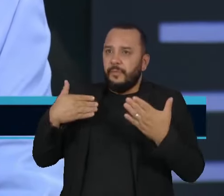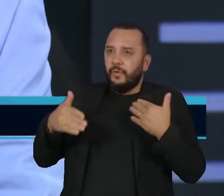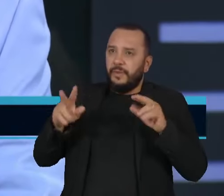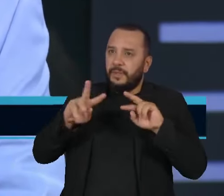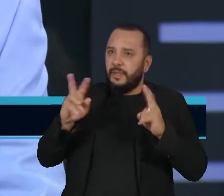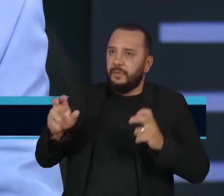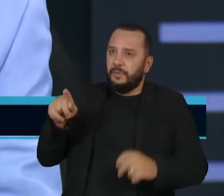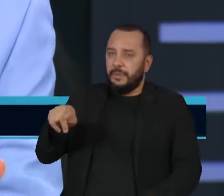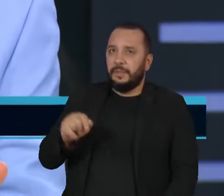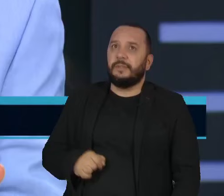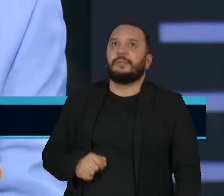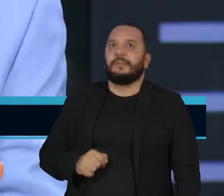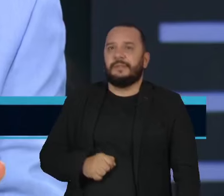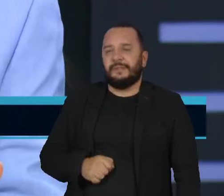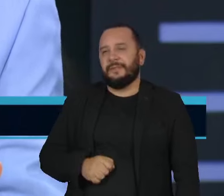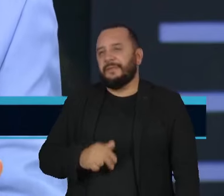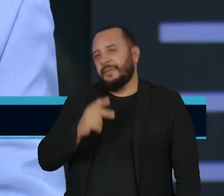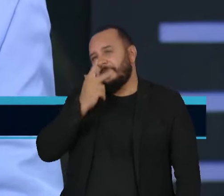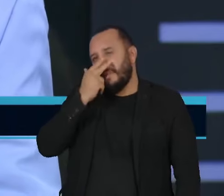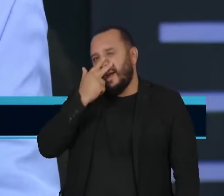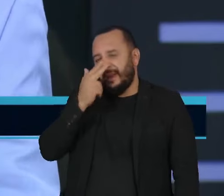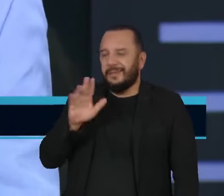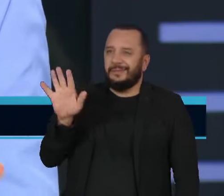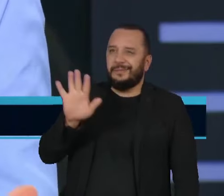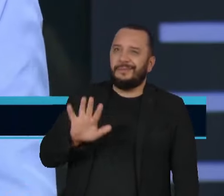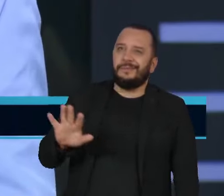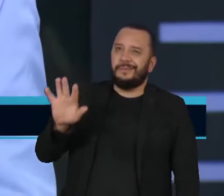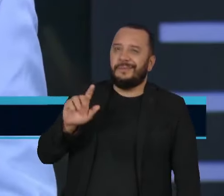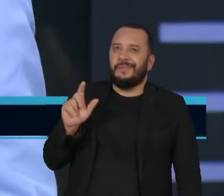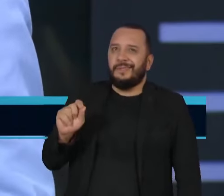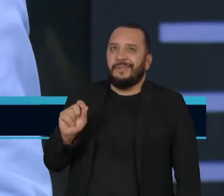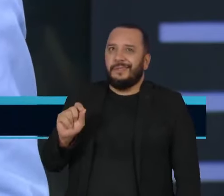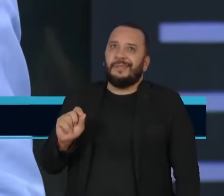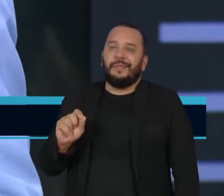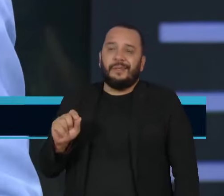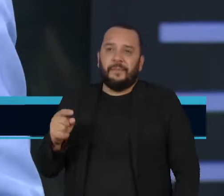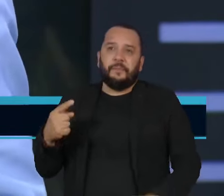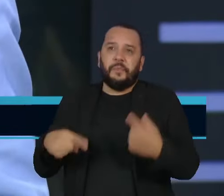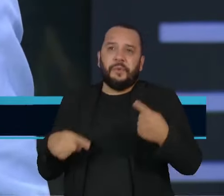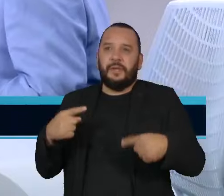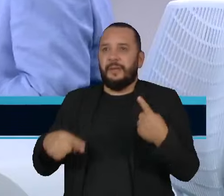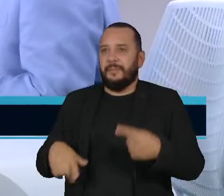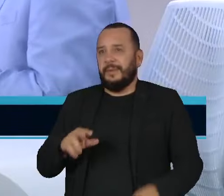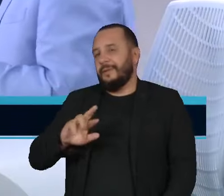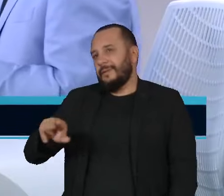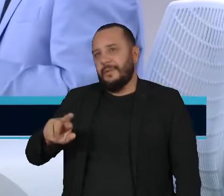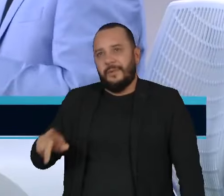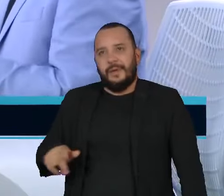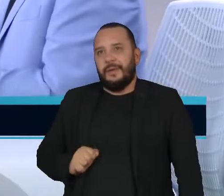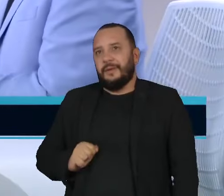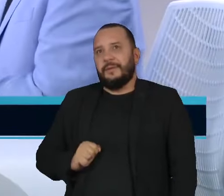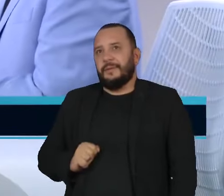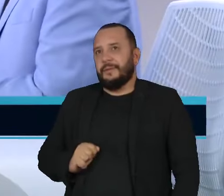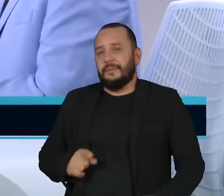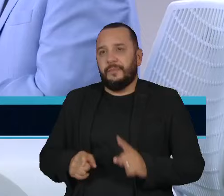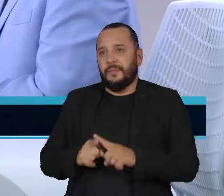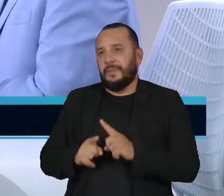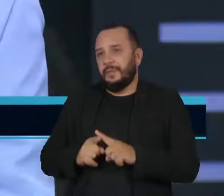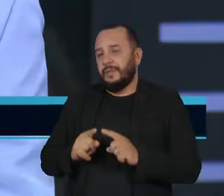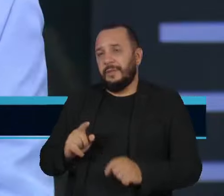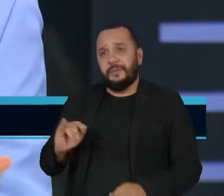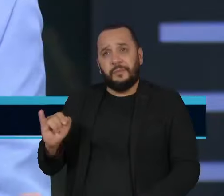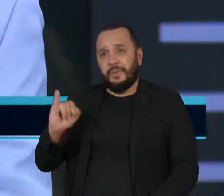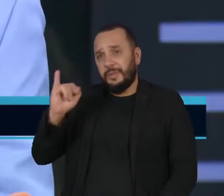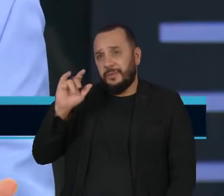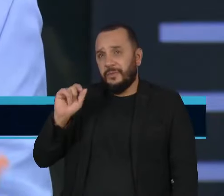sabe? Não me parece, assim, que eu não chamaria isso de polêmica, porque o que importa é o